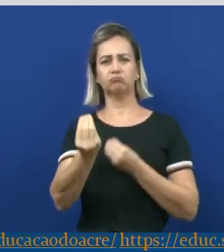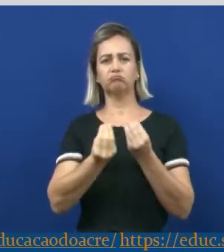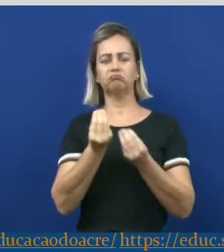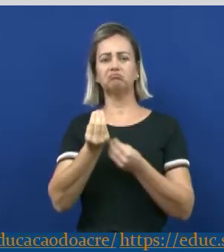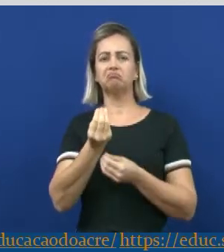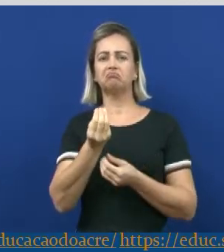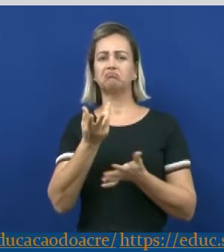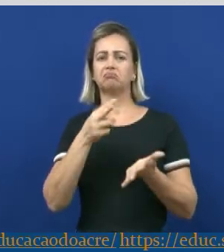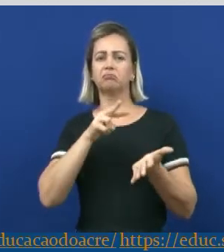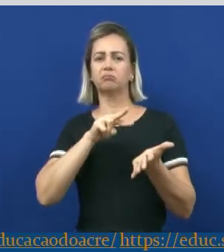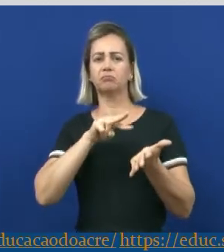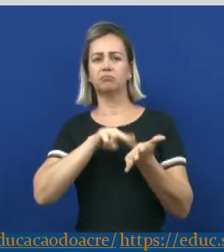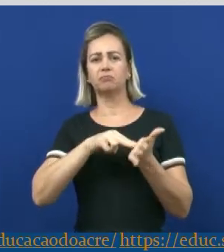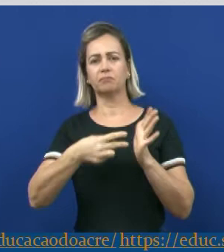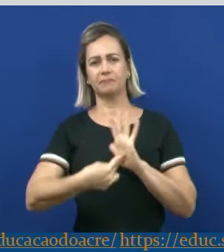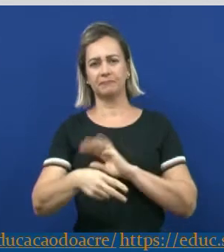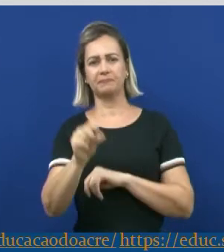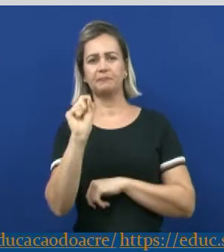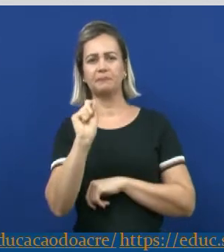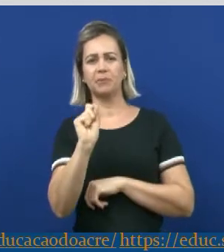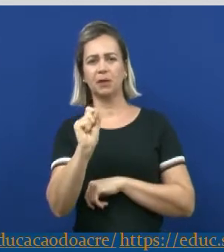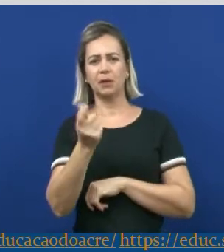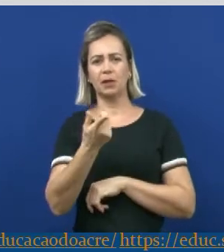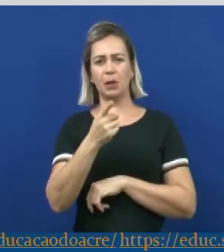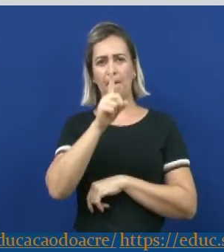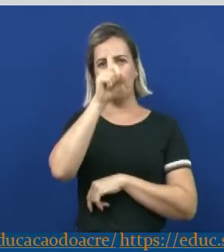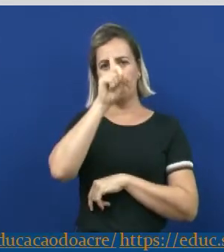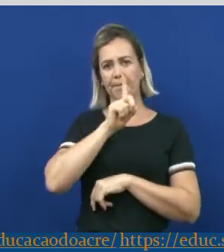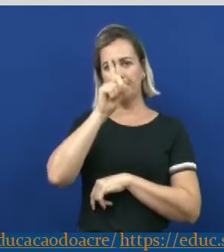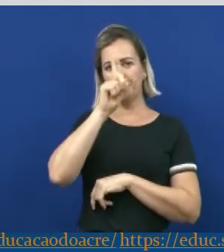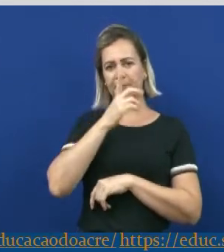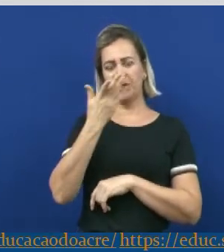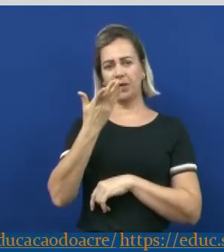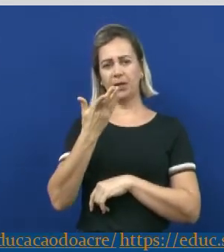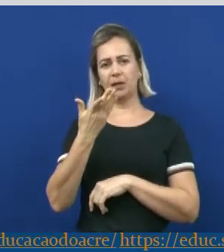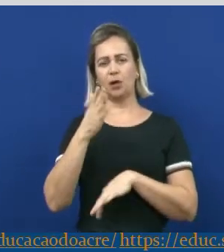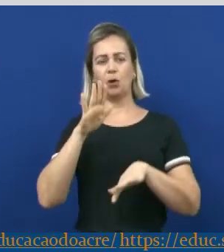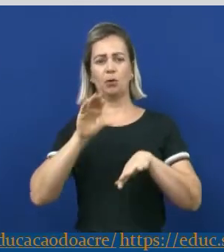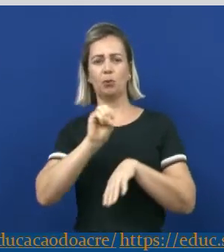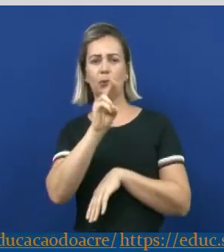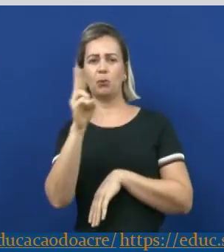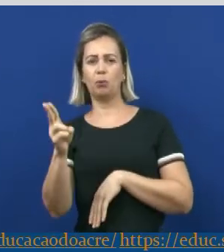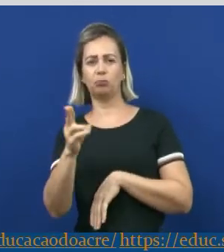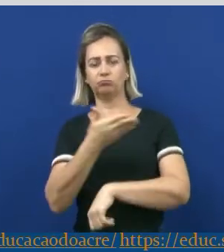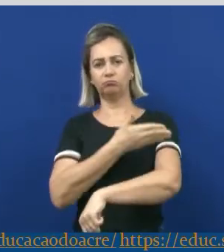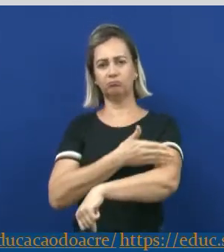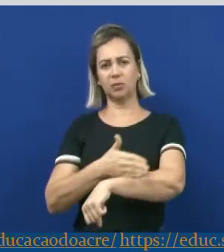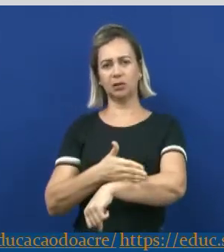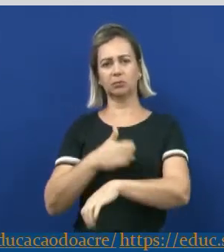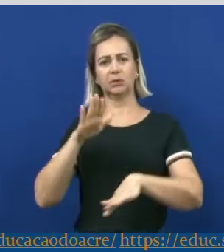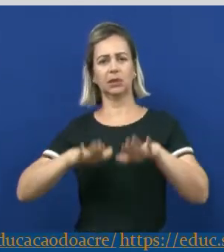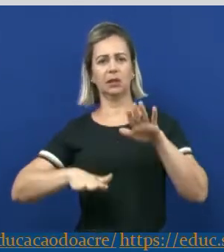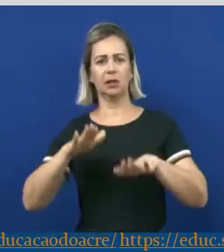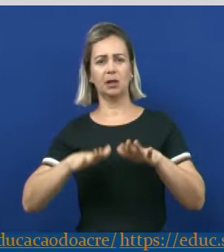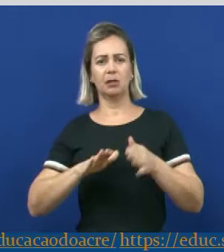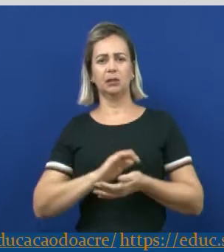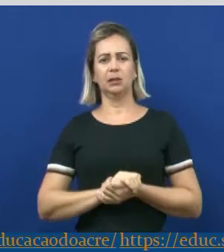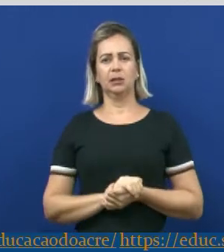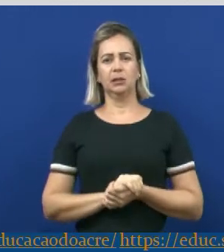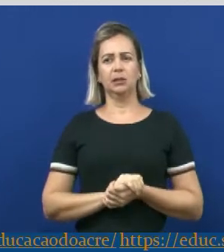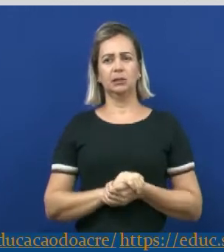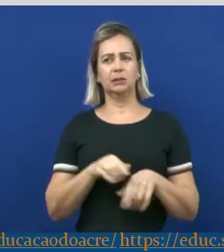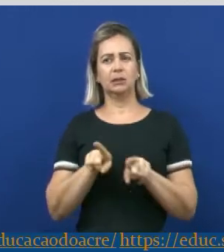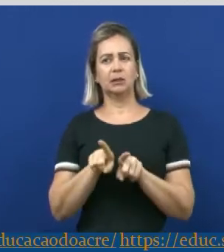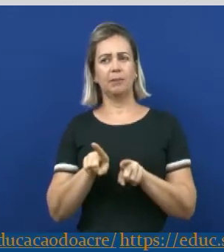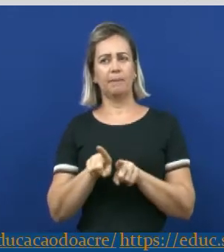ficando brancos. A gente fala canoso. Tenho el pelo rubio, como vimos aí, louro. Tenho el pelo largo, que se